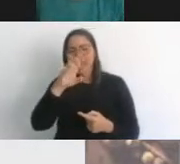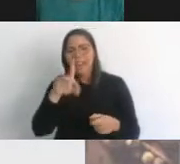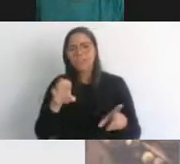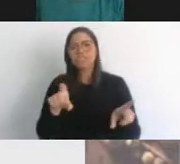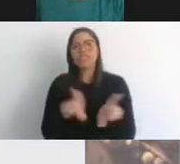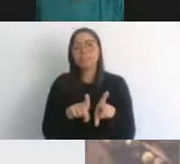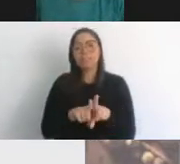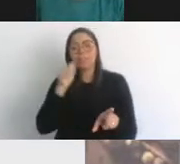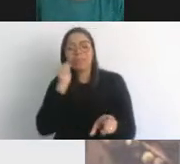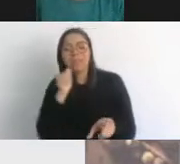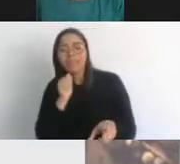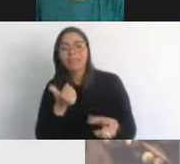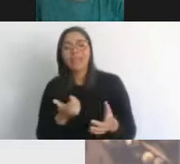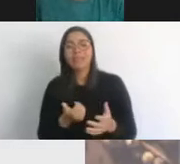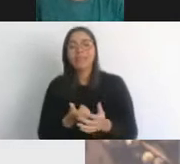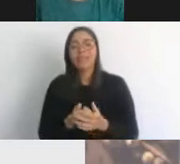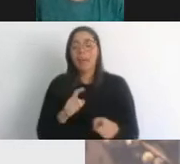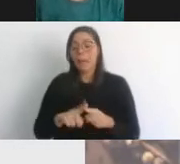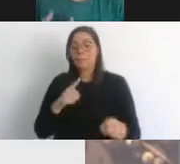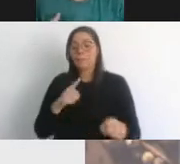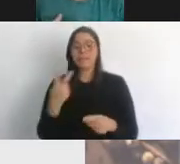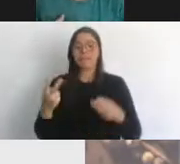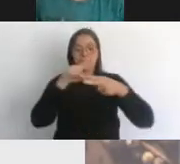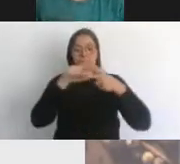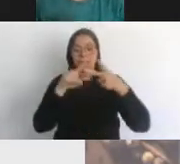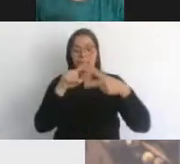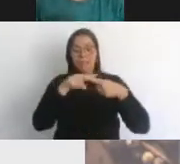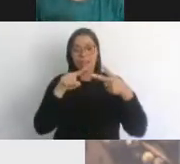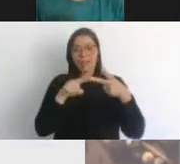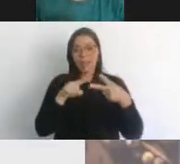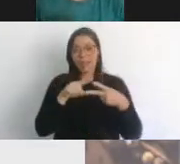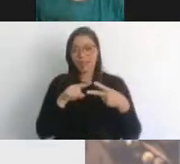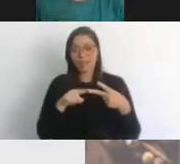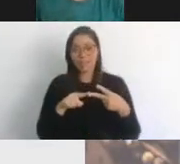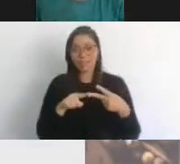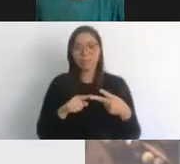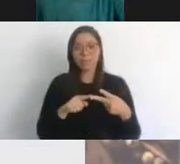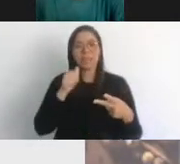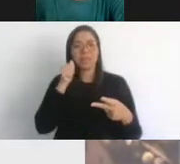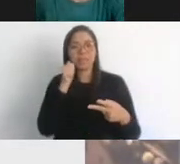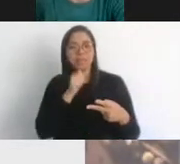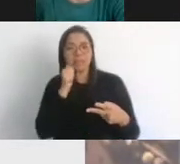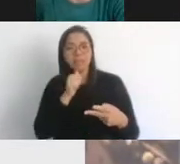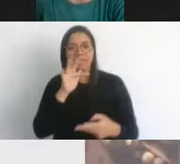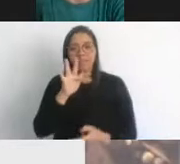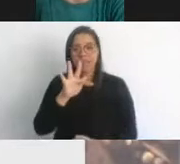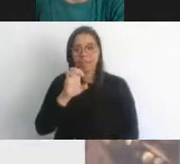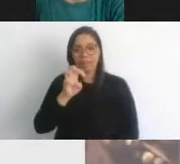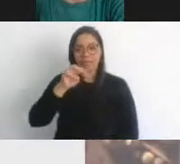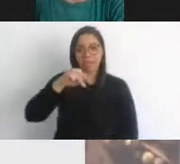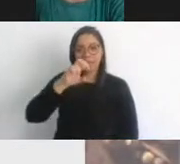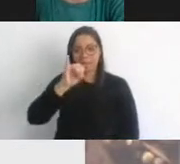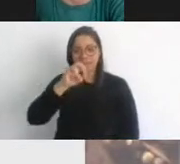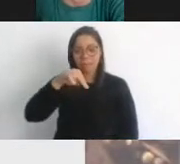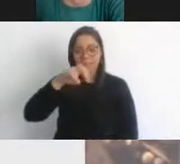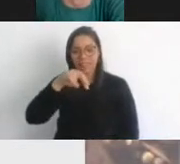feminina Mas elas duas a palavra feminino feminina é até chato porque esse menino é masculino né quando a gente